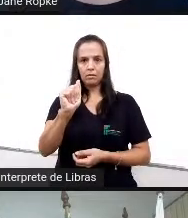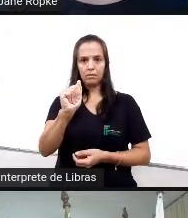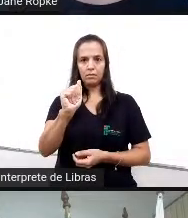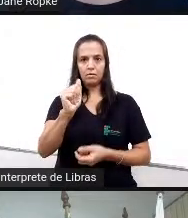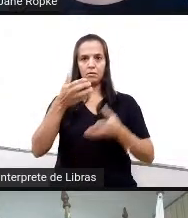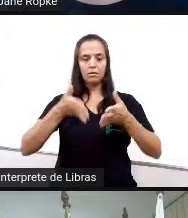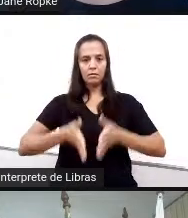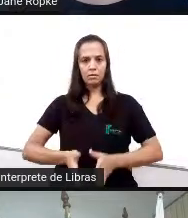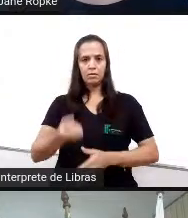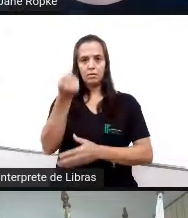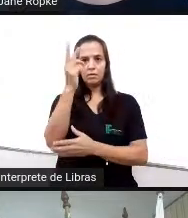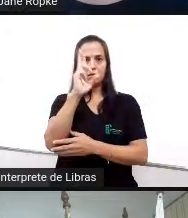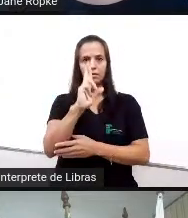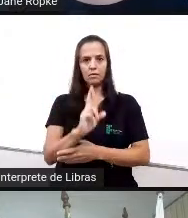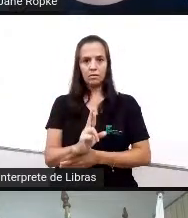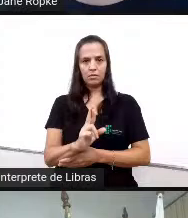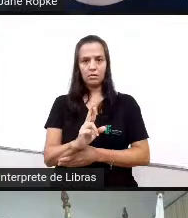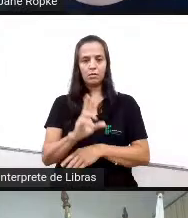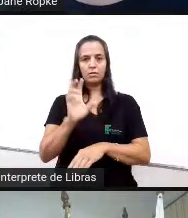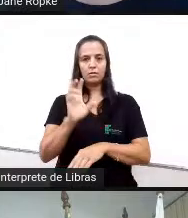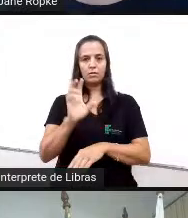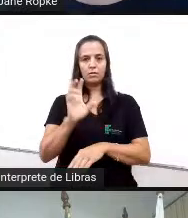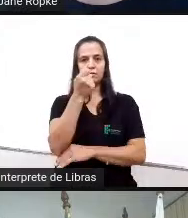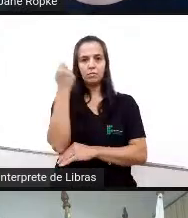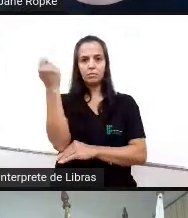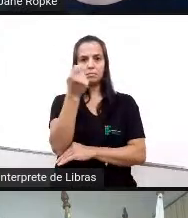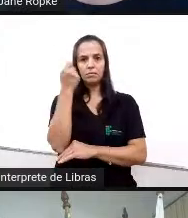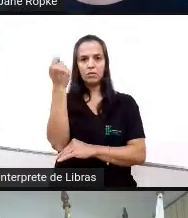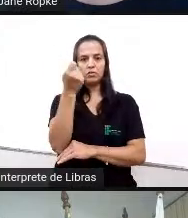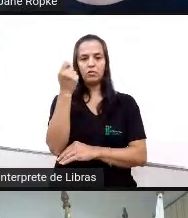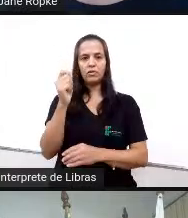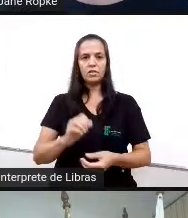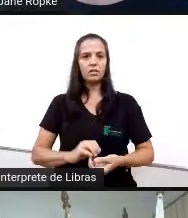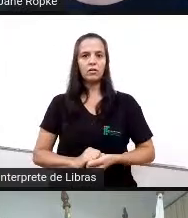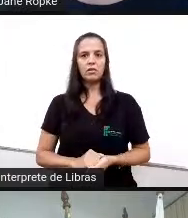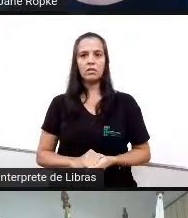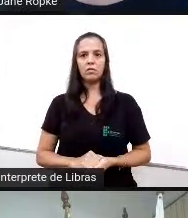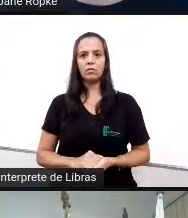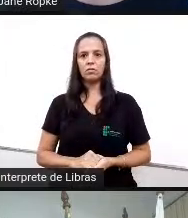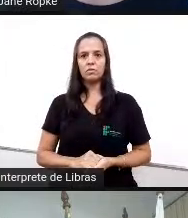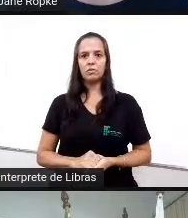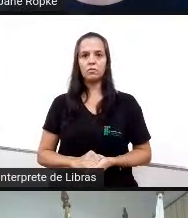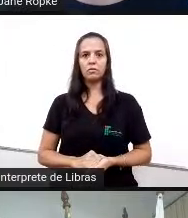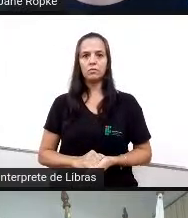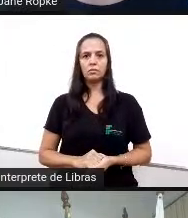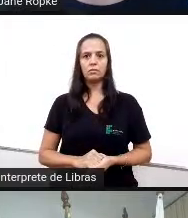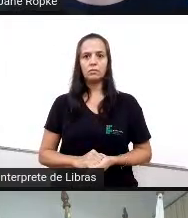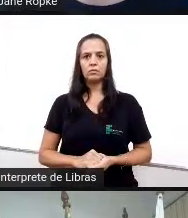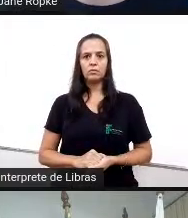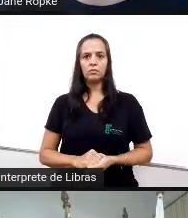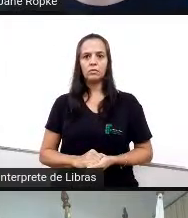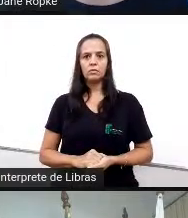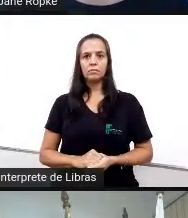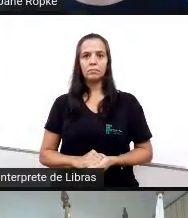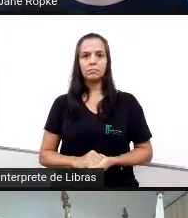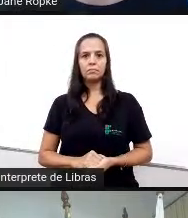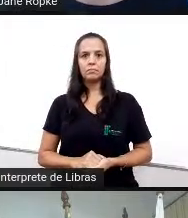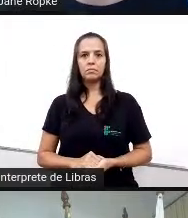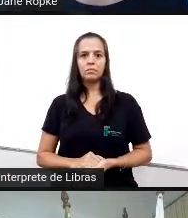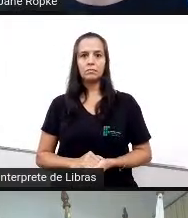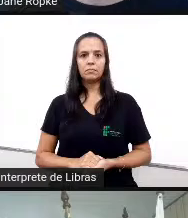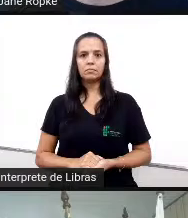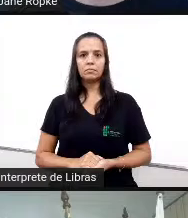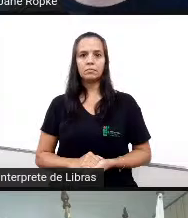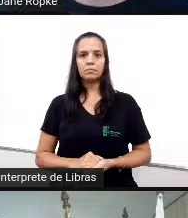Débora Rodrigues da Rosa, natural da cidade de Santa Rosa, estado do Rio Grande do